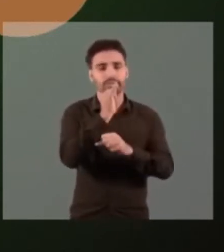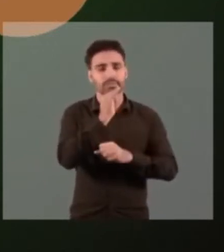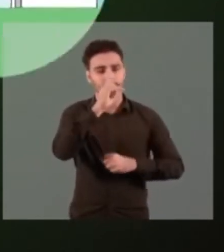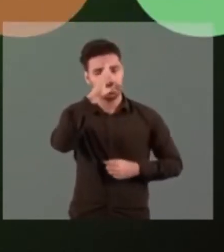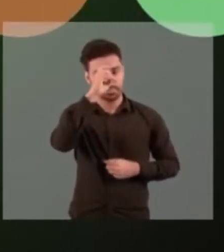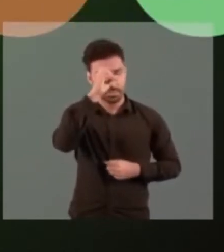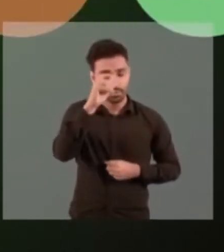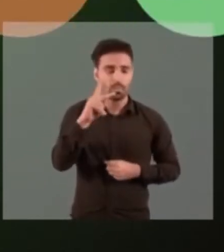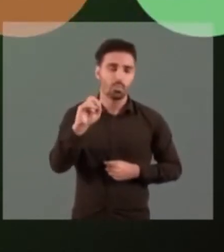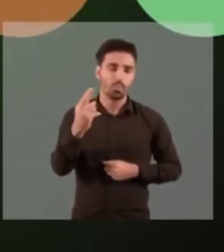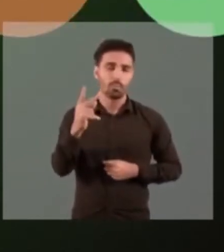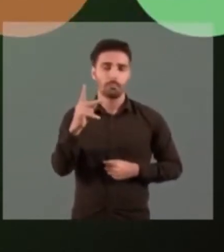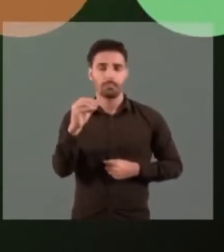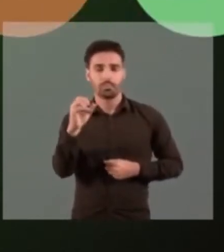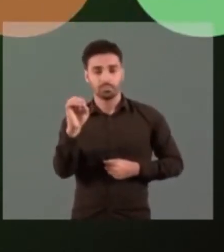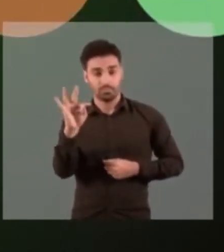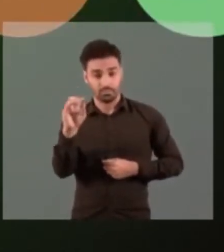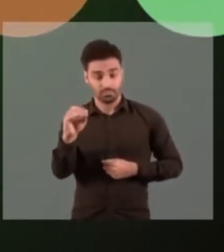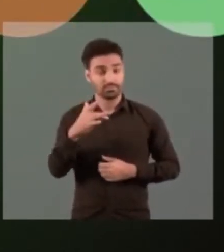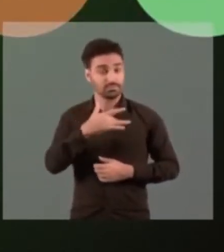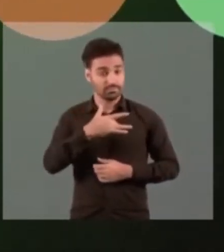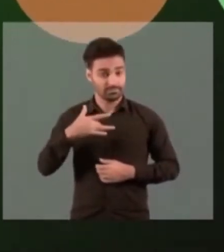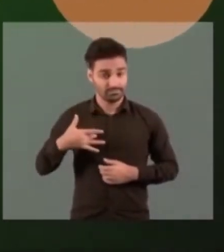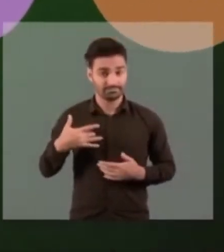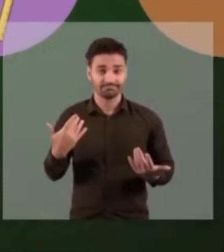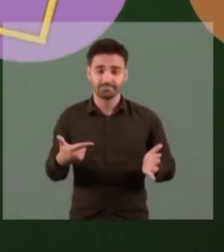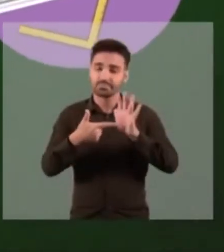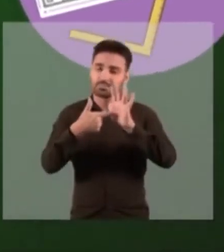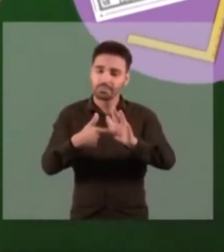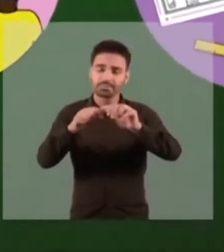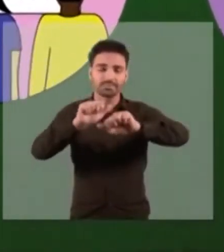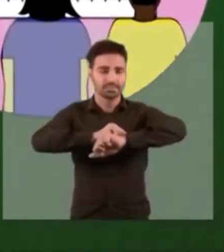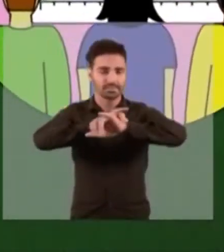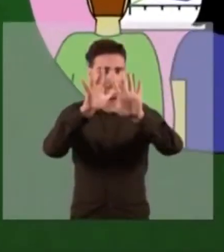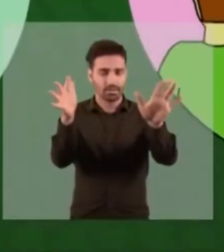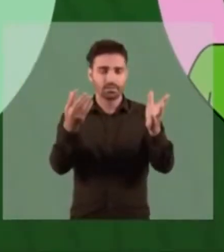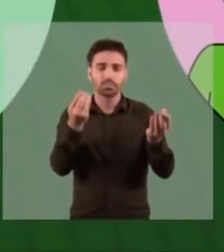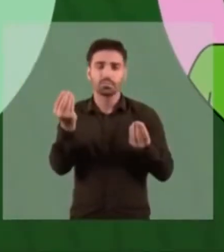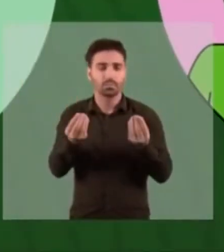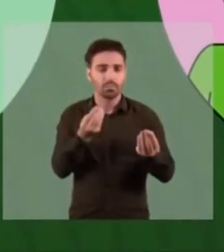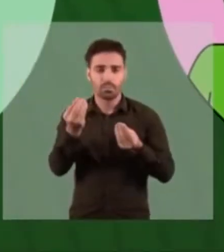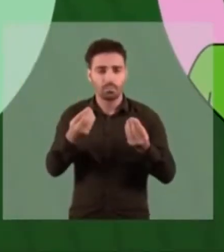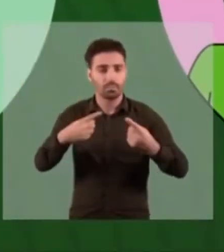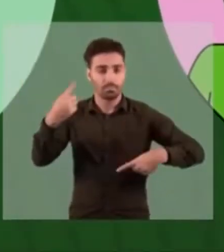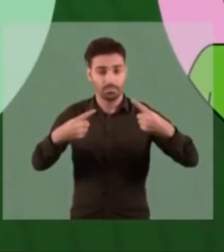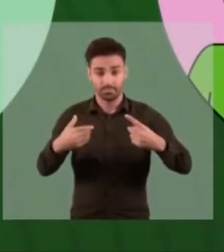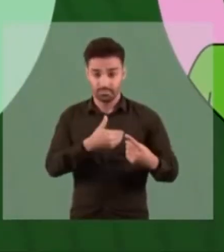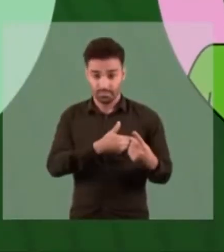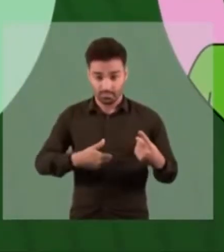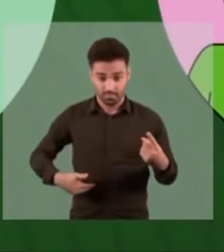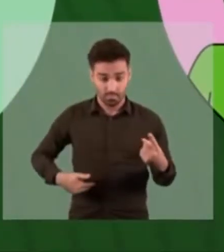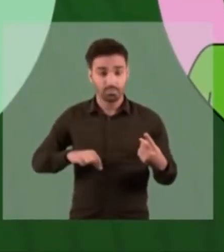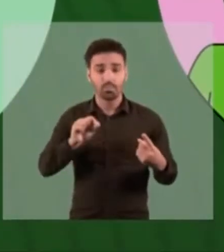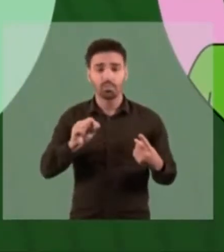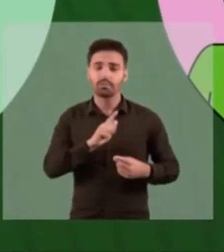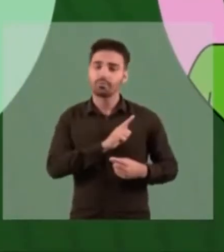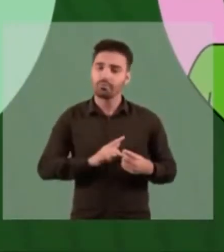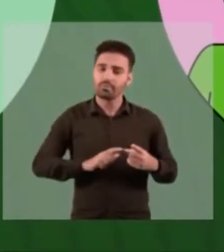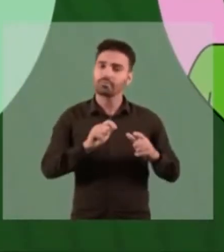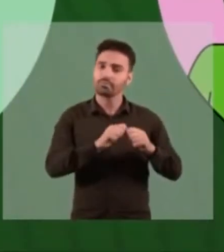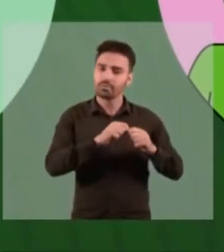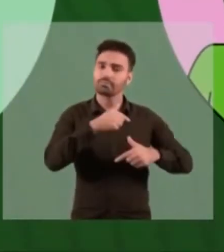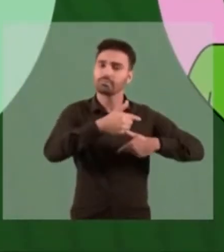e postos de saúde, por exemplo. Fica claro, então, que é por meio das políticas públicas que o Estado desenvolve sua